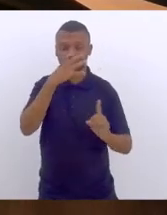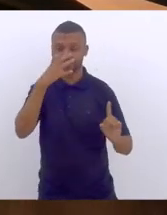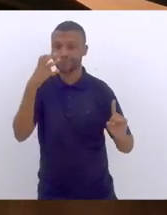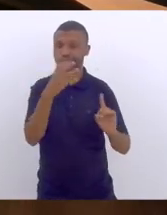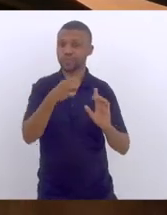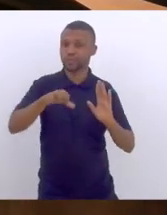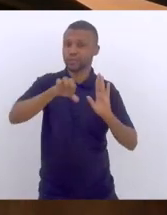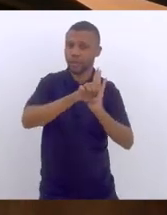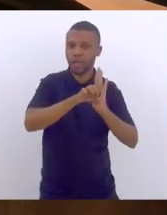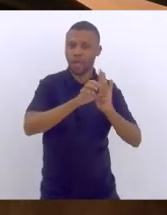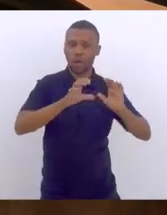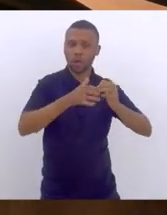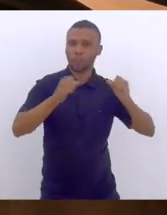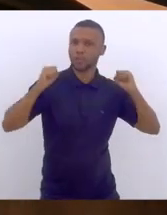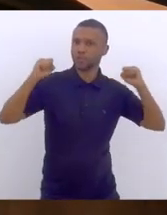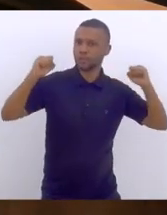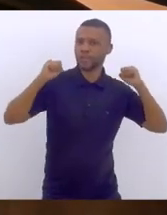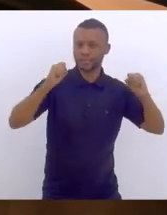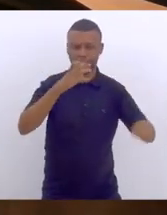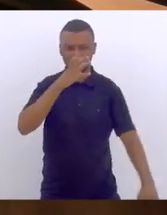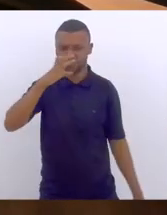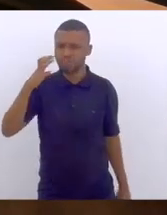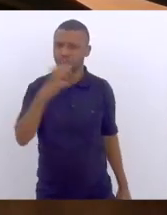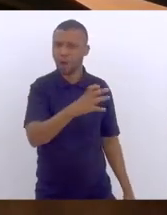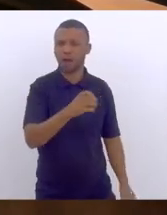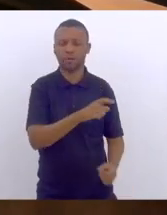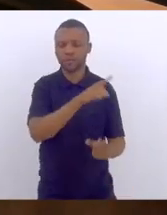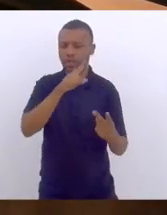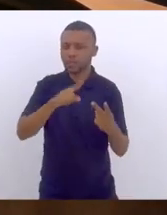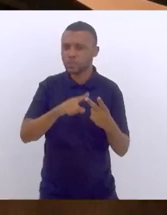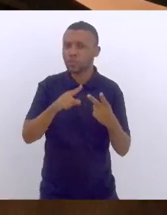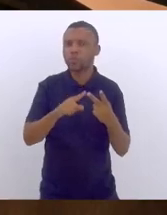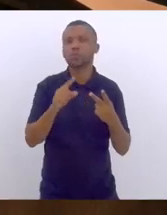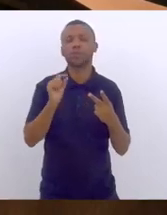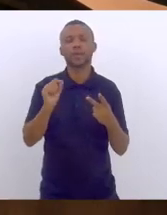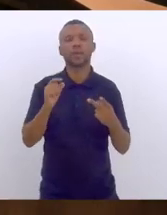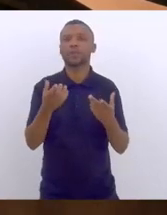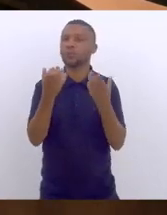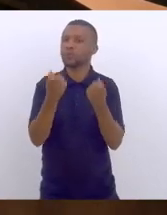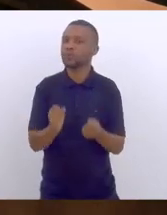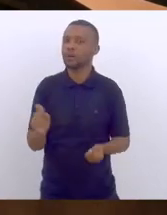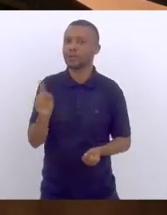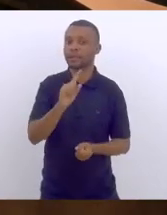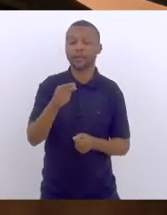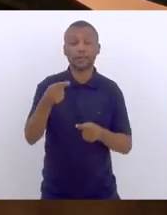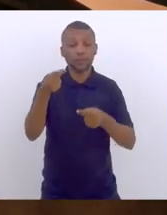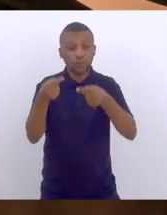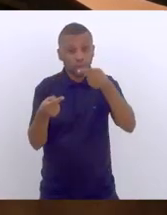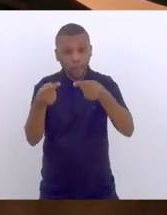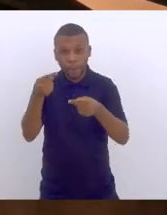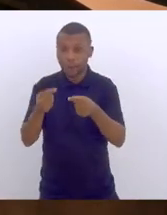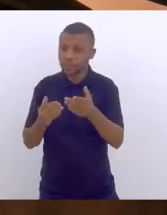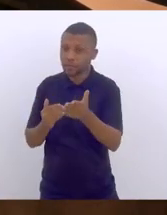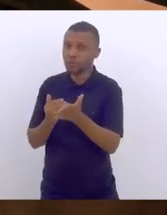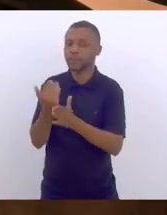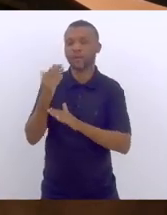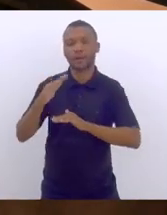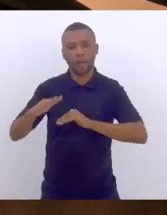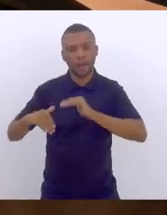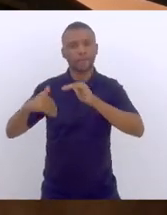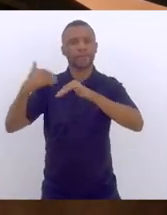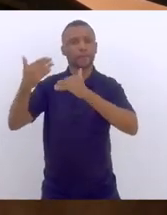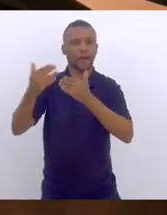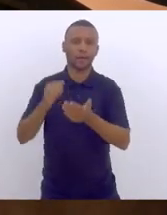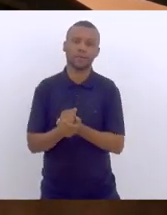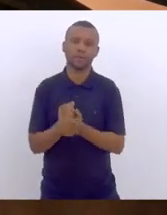ser ressaltado. E a segunda coisa é não admitir que, no contexto dos debates que agora começaram a avançar, seja